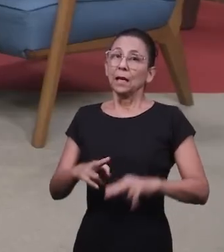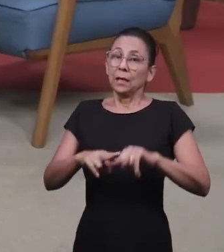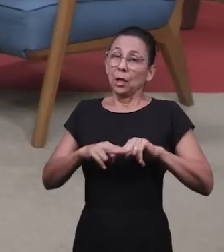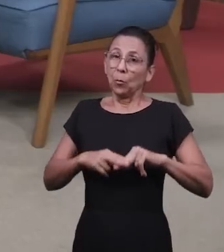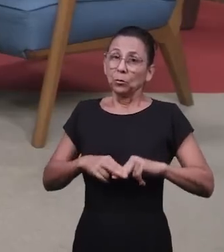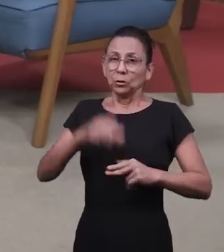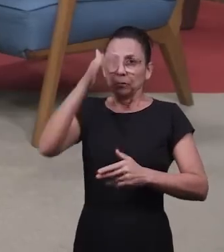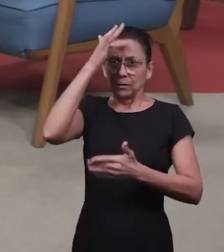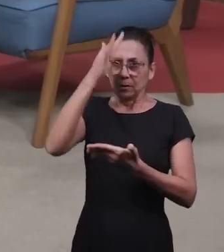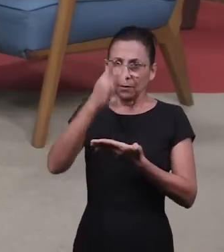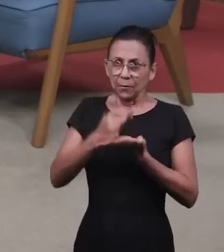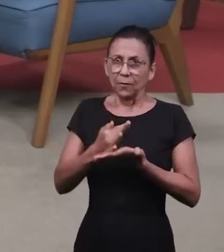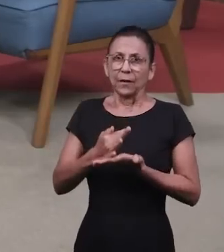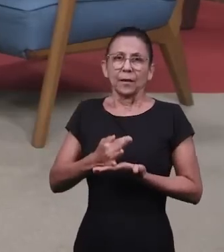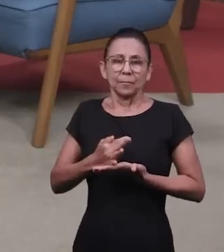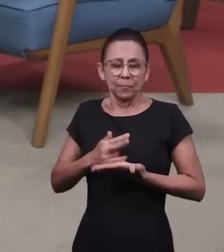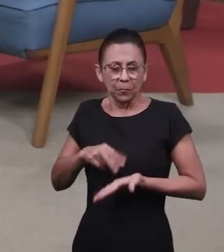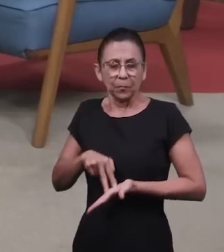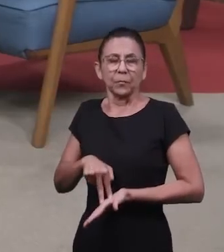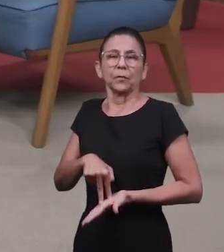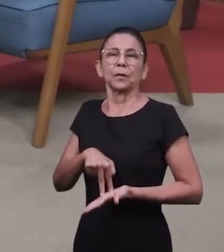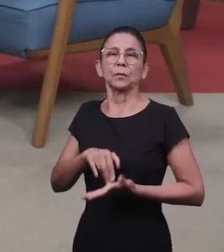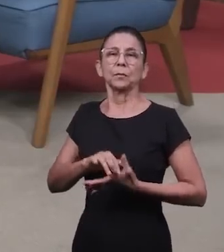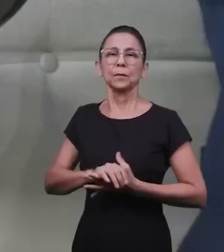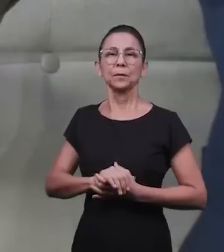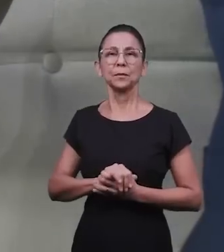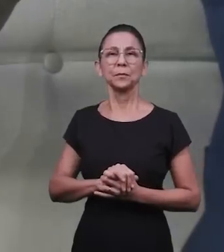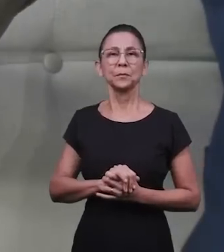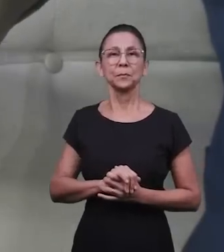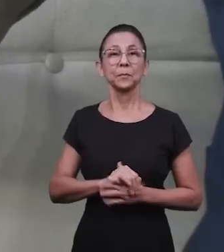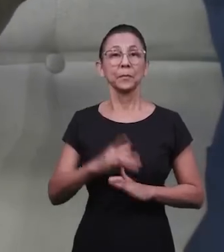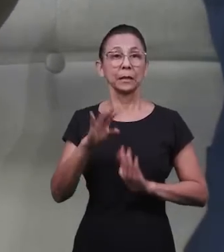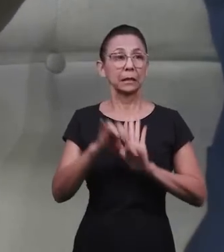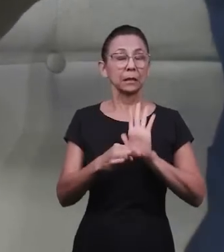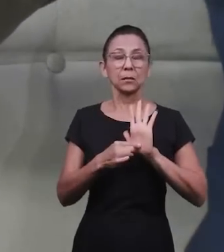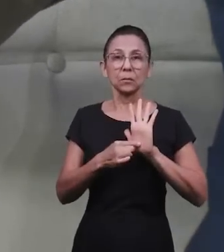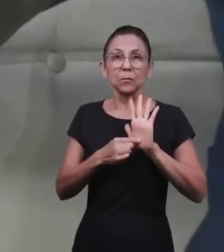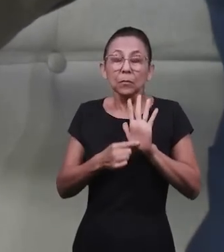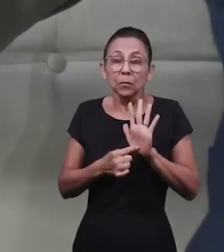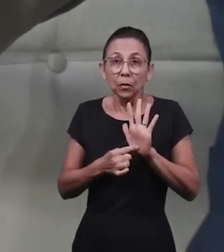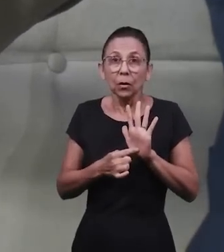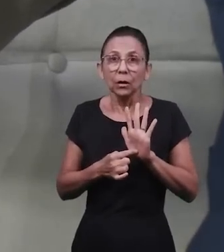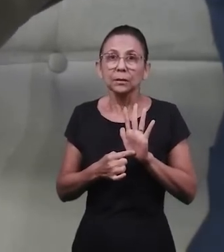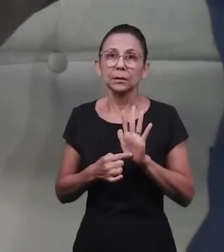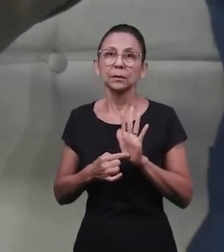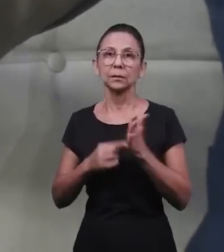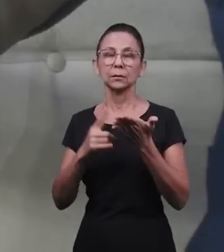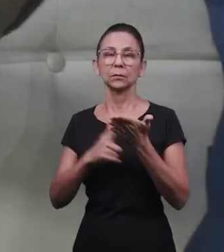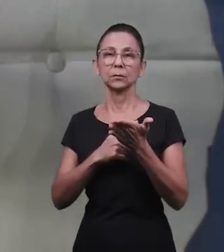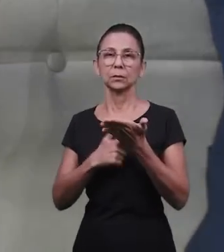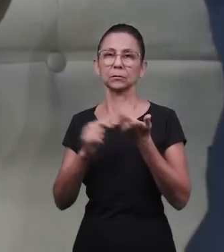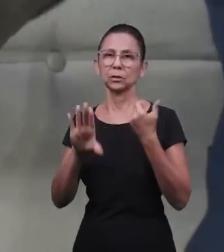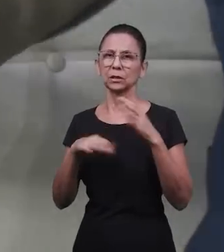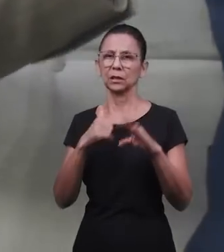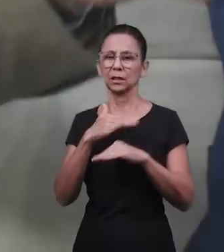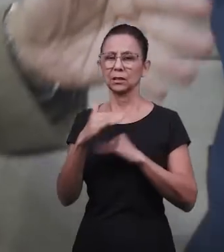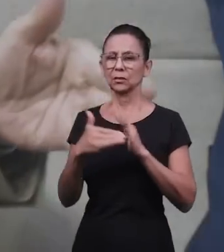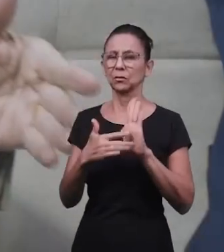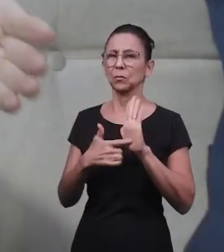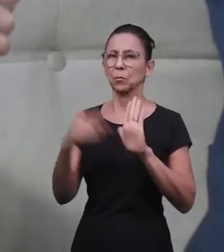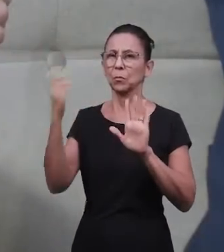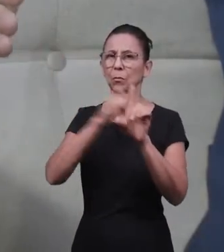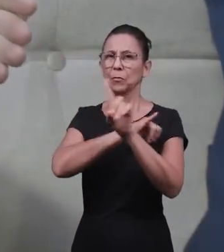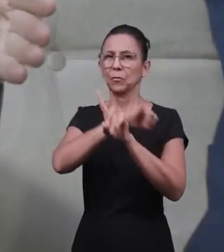É esse amor. A profundidade, né, a profundidade profética de um texto como esse, da palavra, um livro de Cantares como um